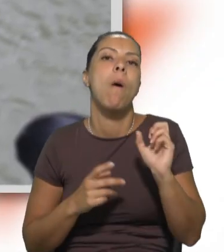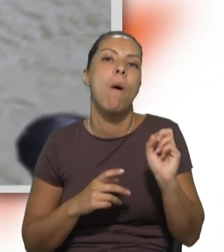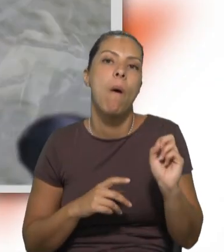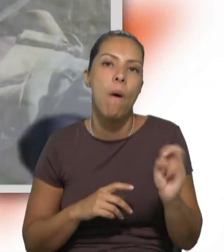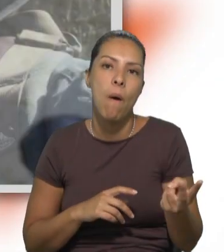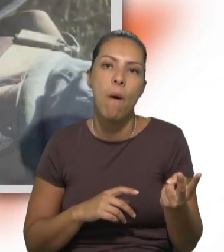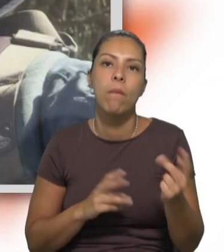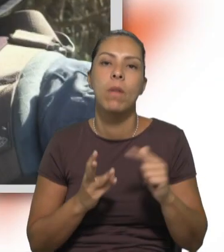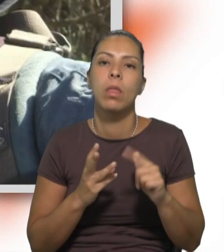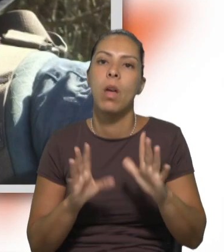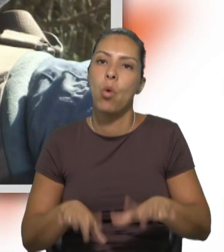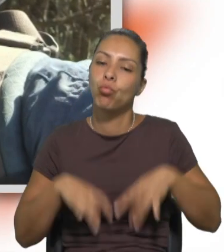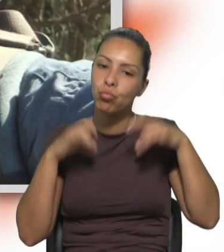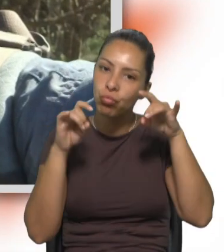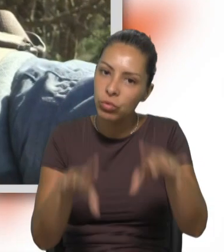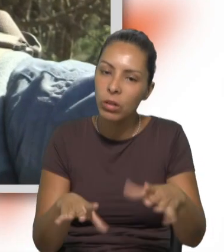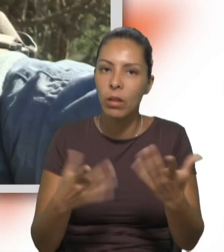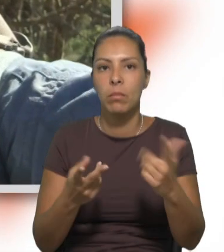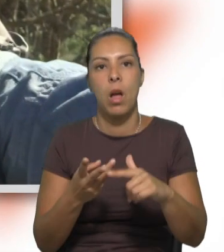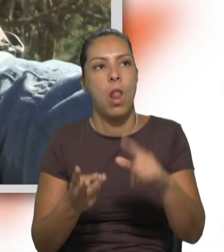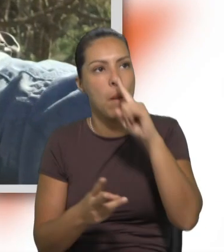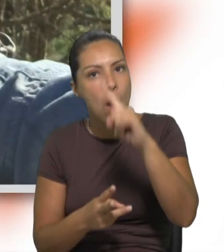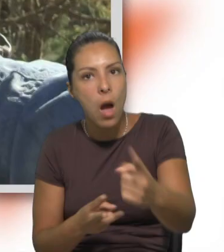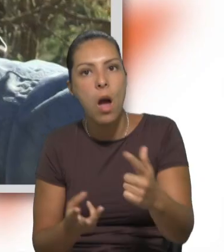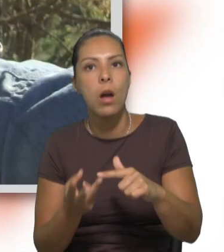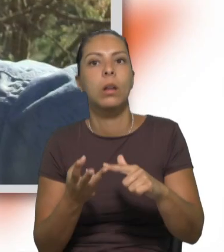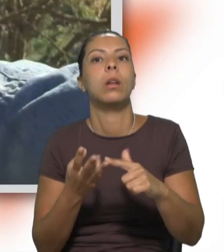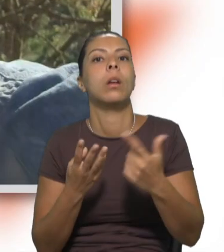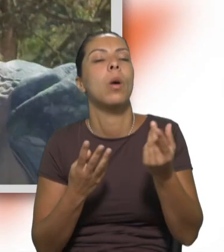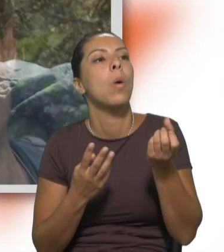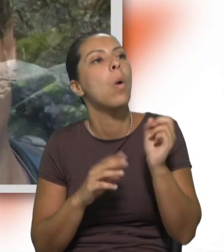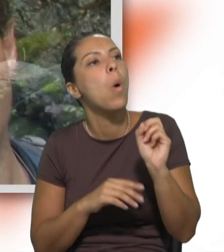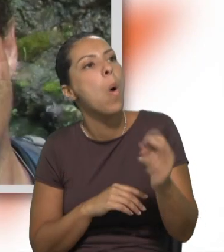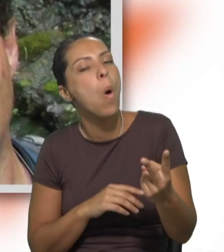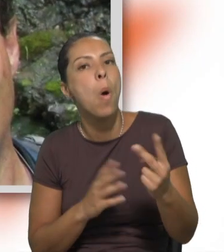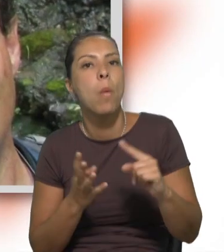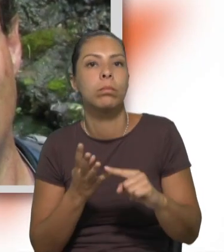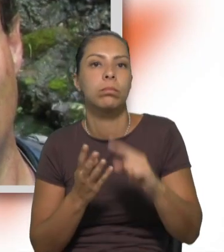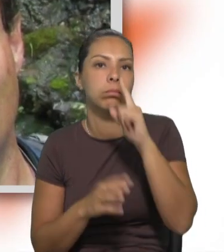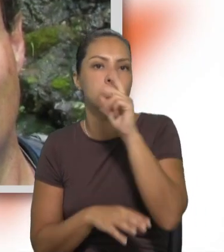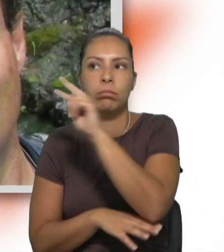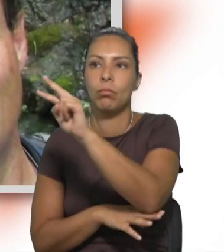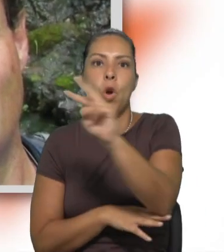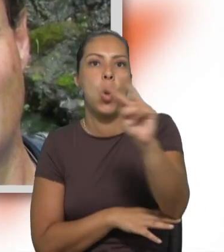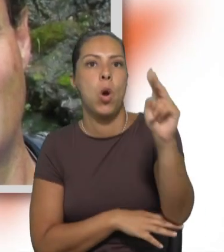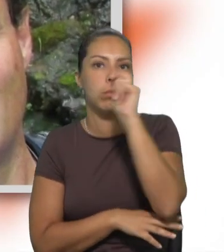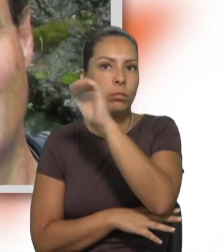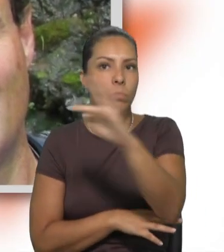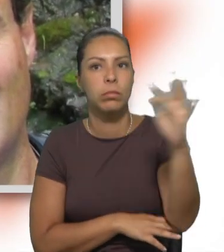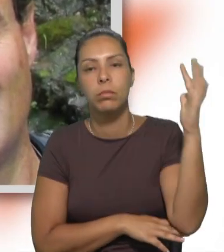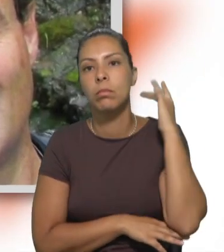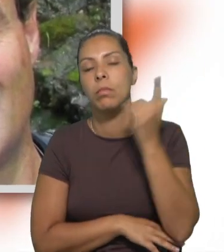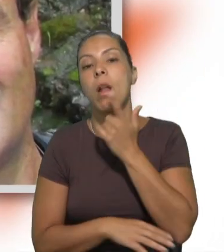na Áustria e na Alemanha, ou um bocadinho mais outro tipo de paisagens na Irlanda. Foram 3 viagens que fizemos